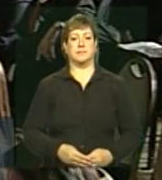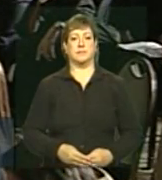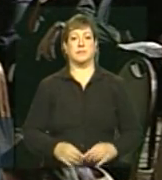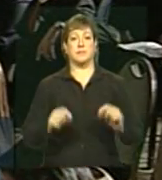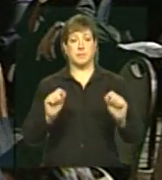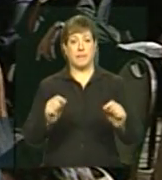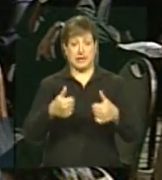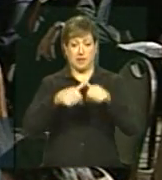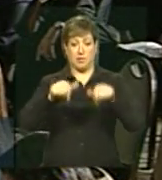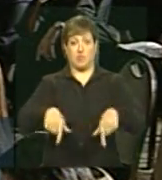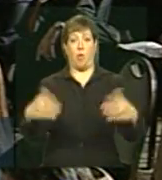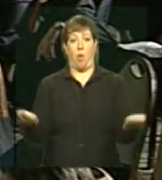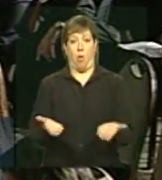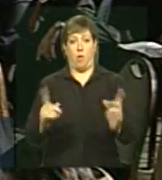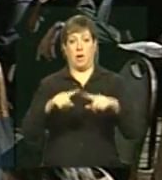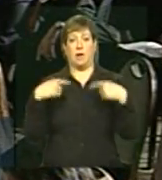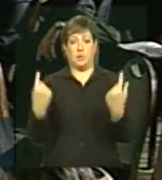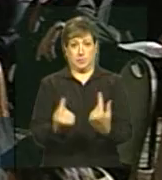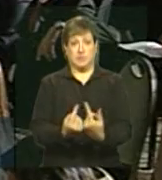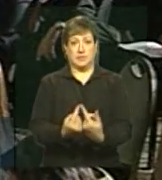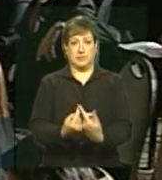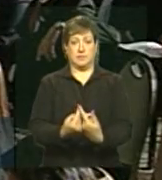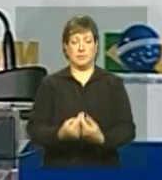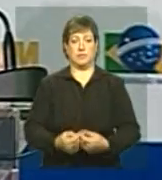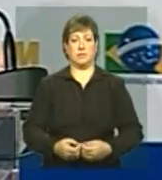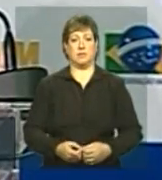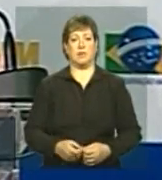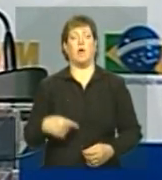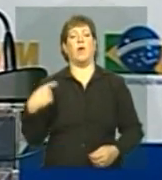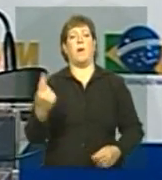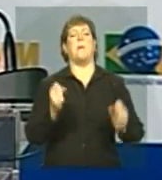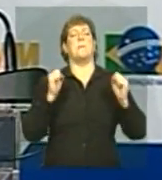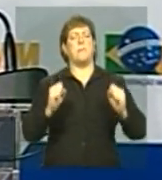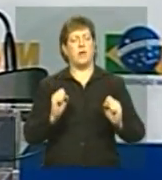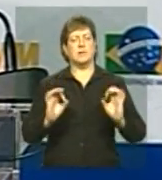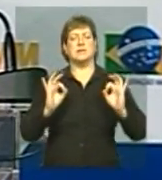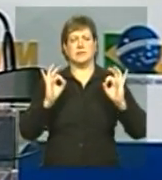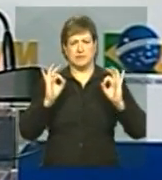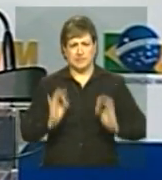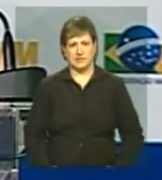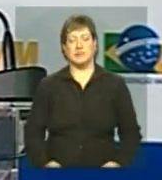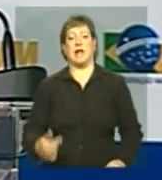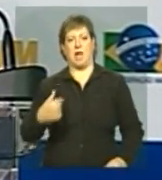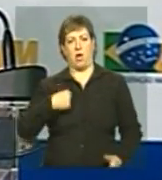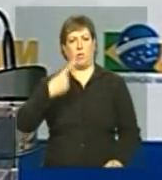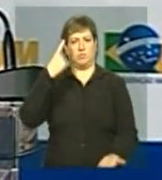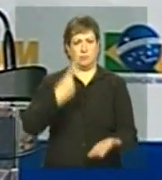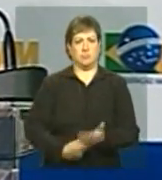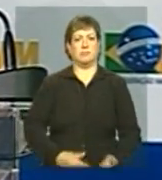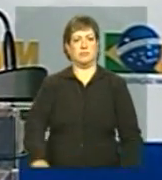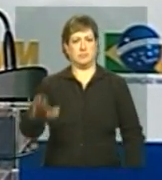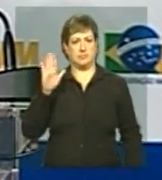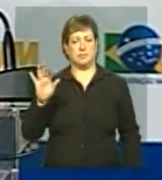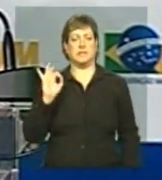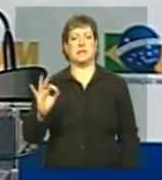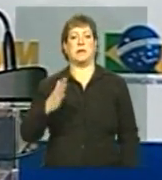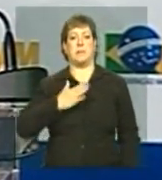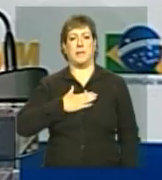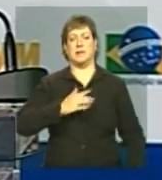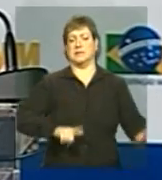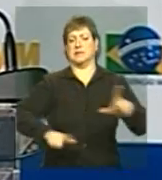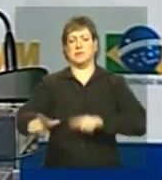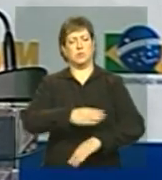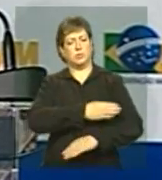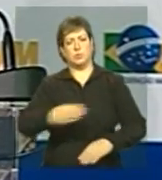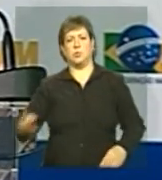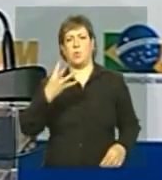que estão aqui reunidos, que podem estar certos do meu compromisso em todo o meu mandato em